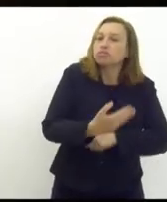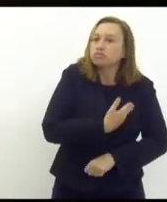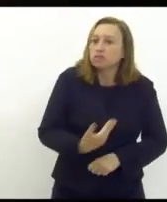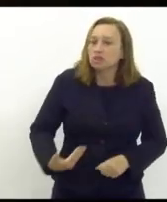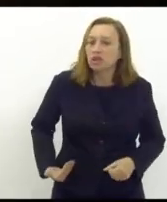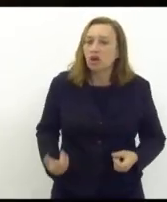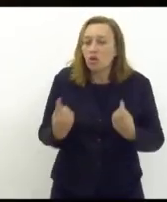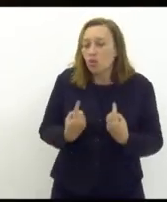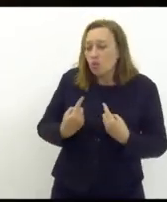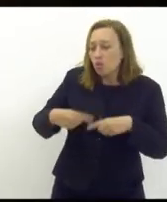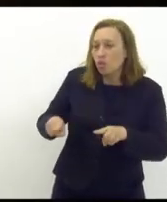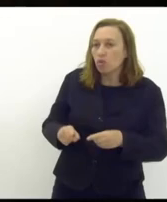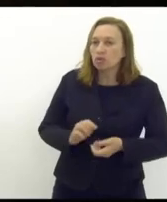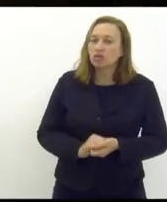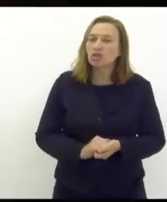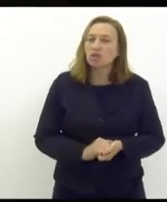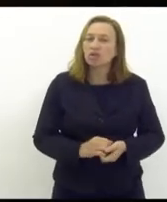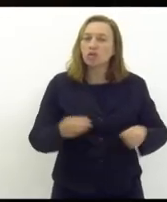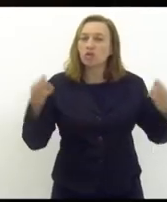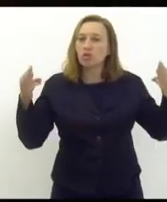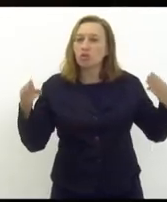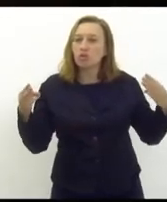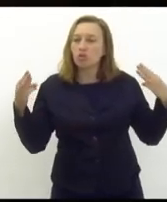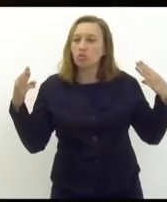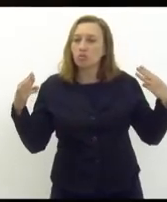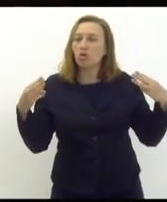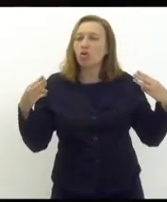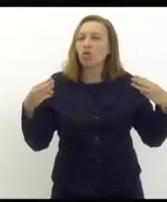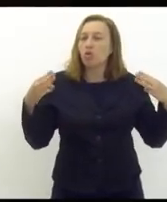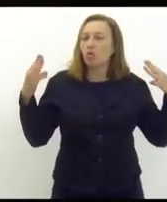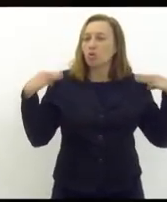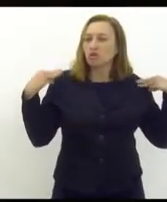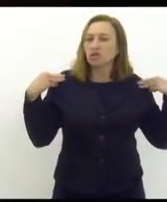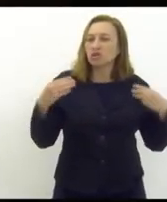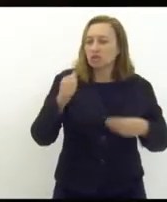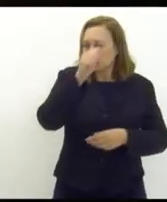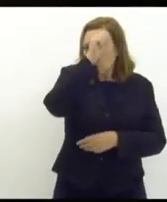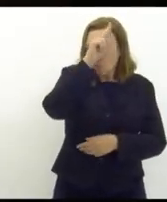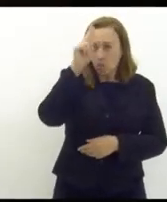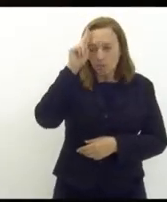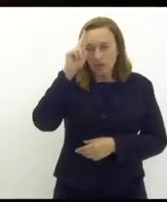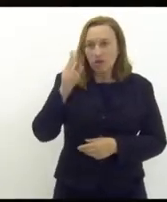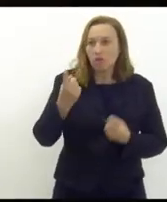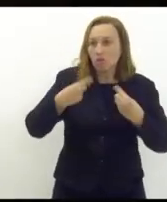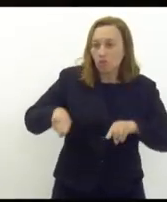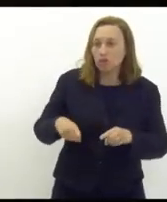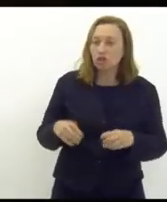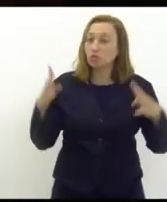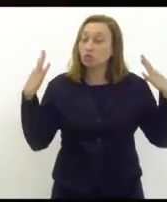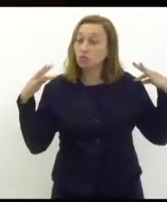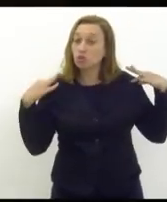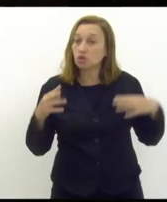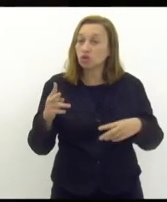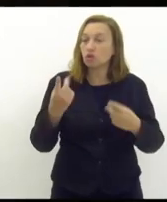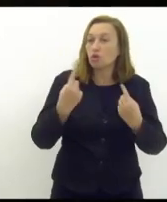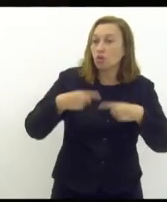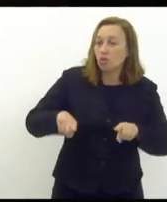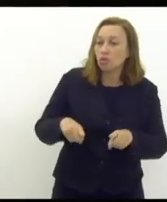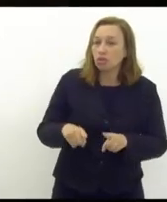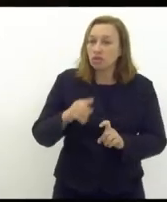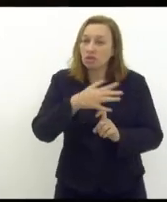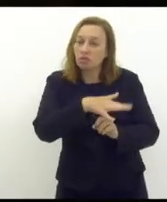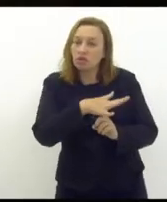contra o motorista de aplicativo contra o turista contra o ambulante